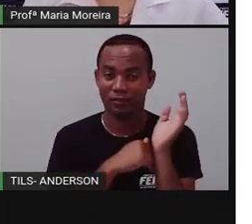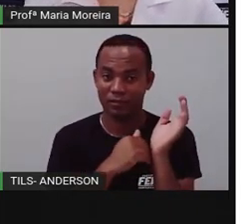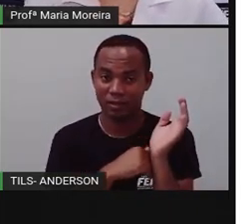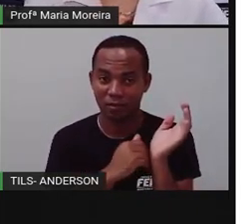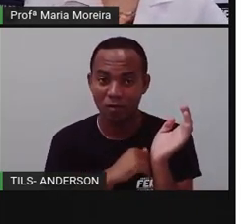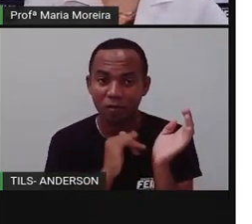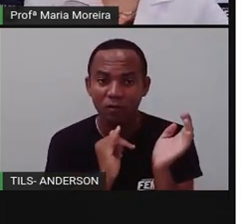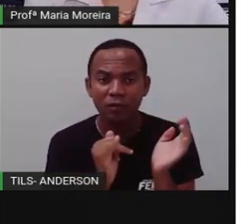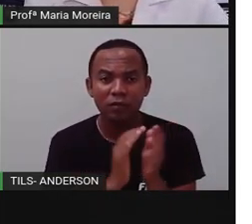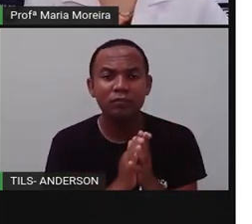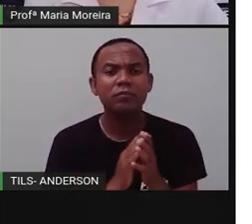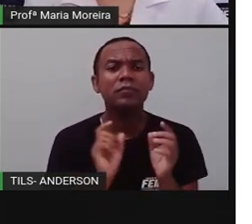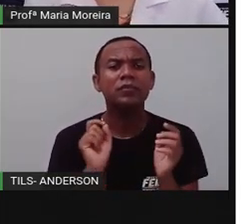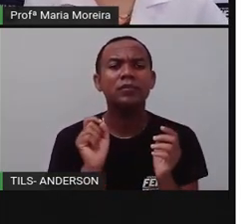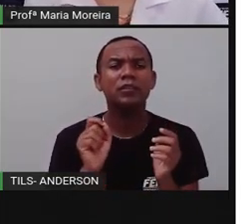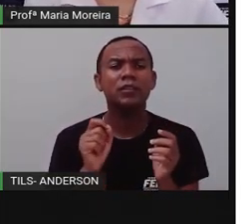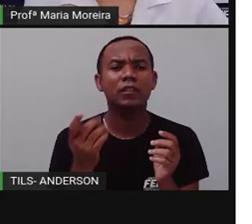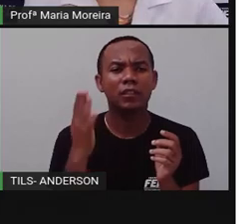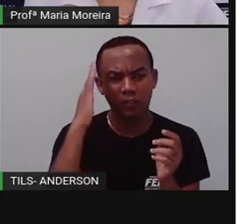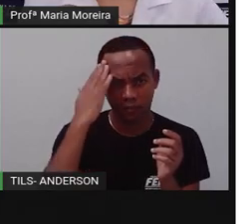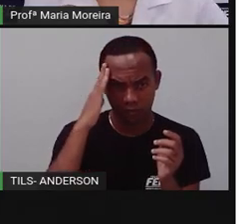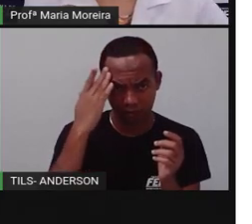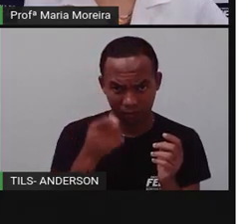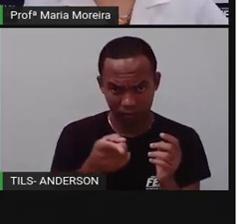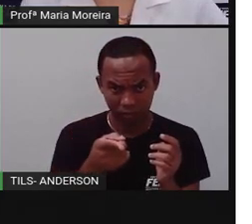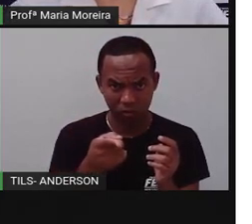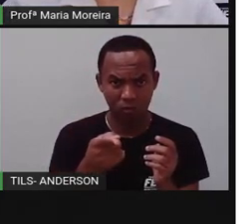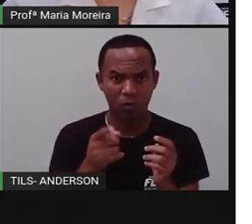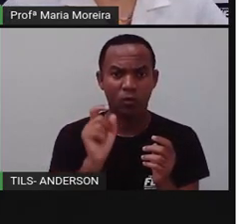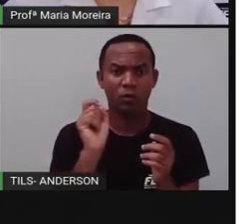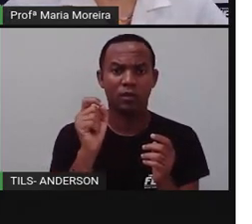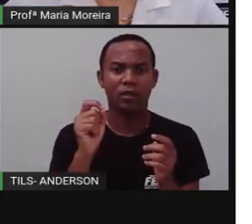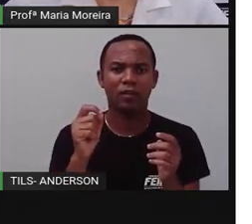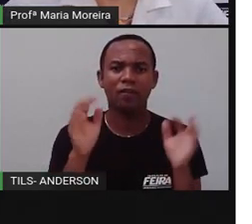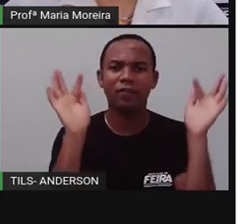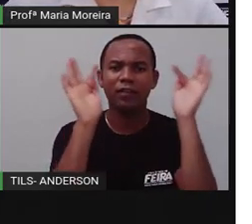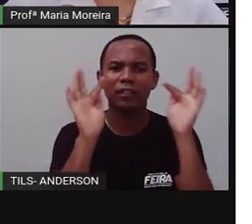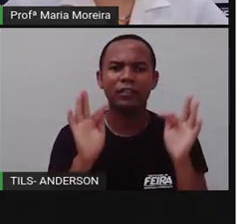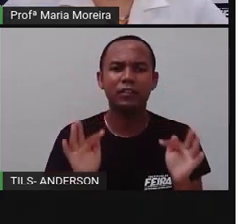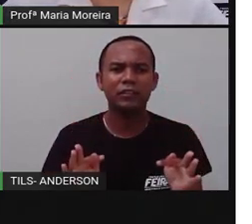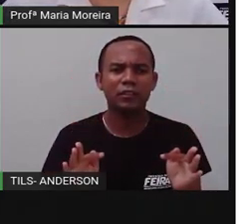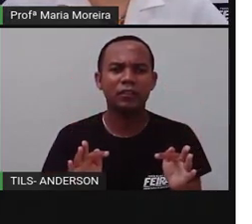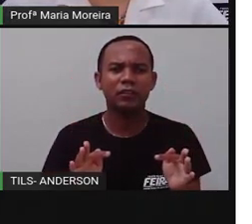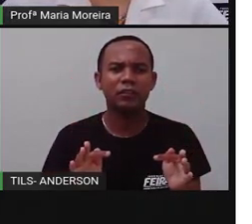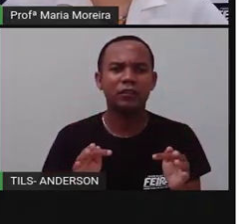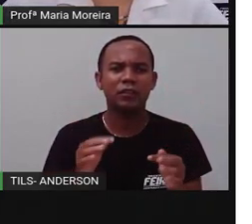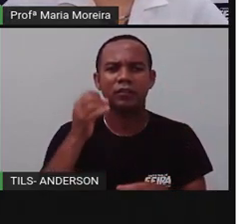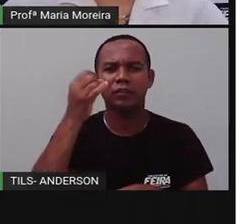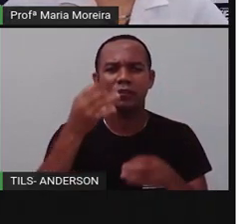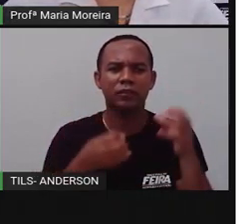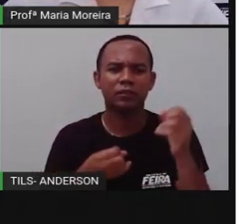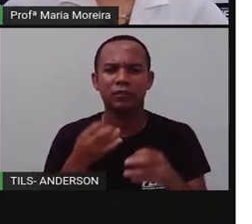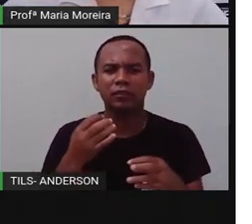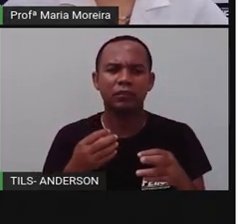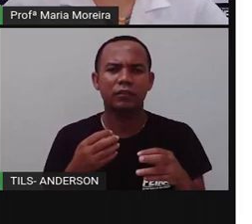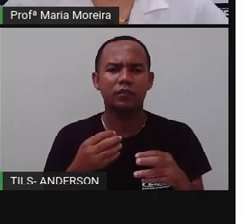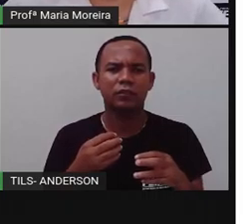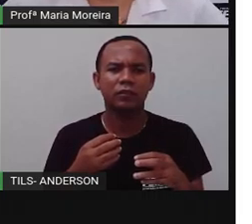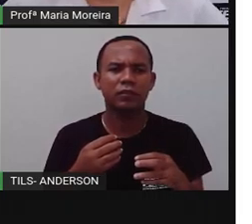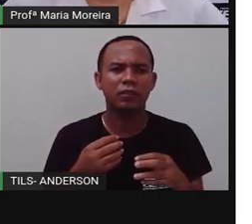A Bela Fato compreendeu, né? Compreenderia a alegria dele. Encontrou Fato na soleira de casa.